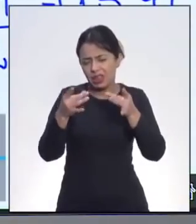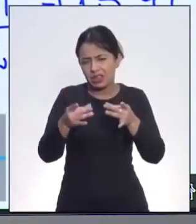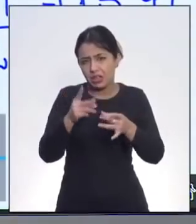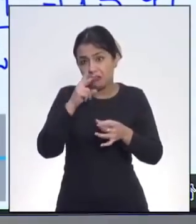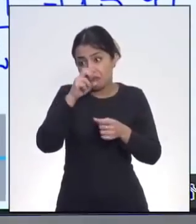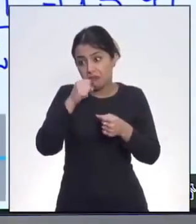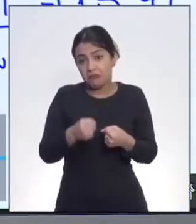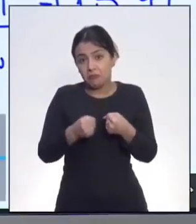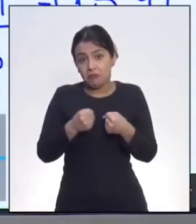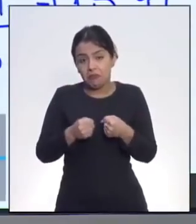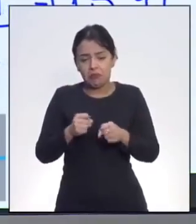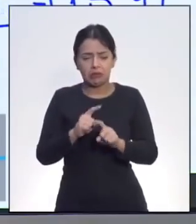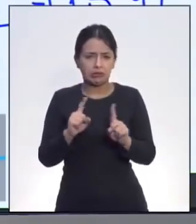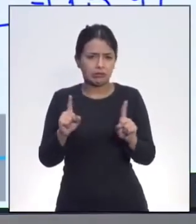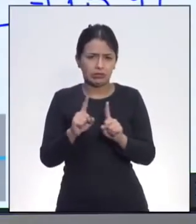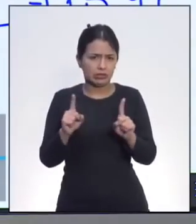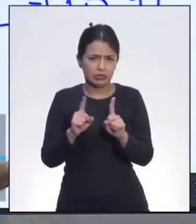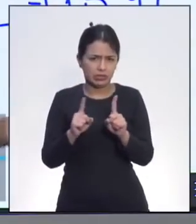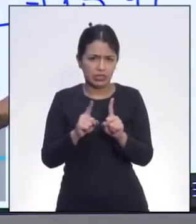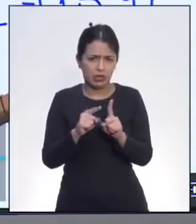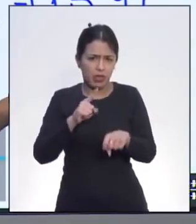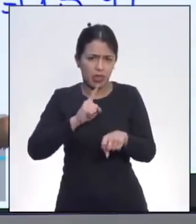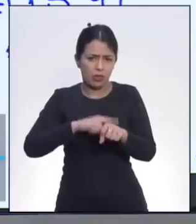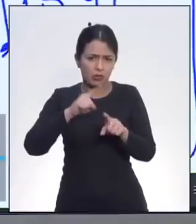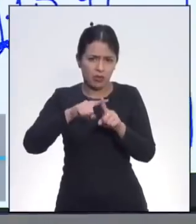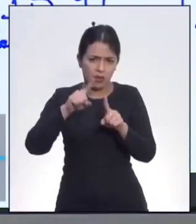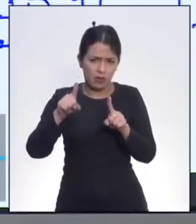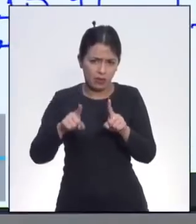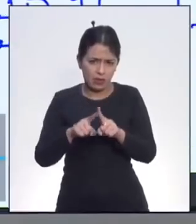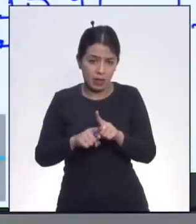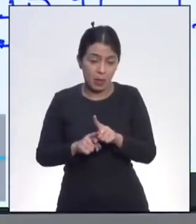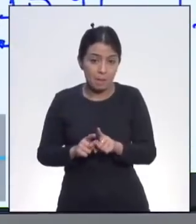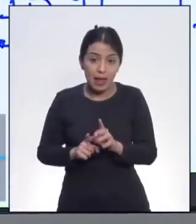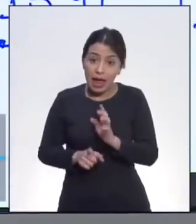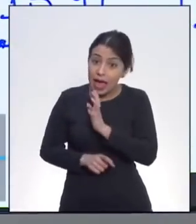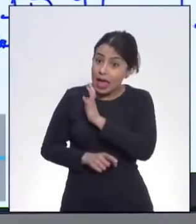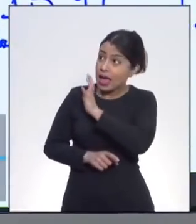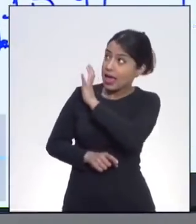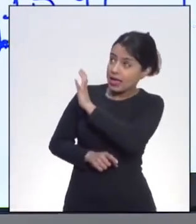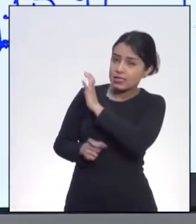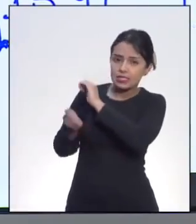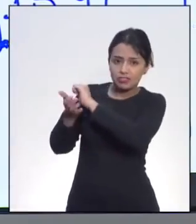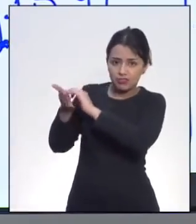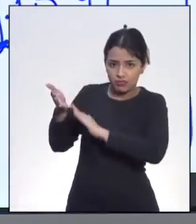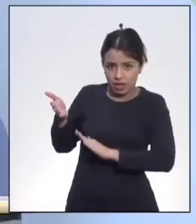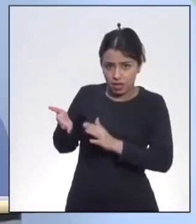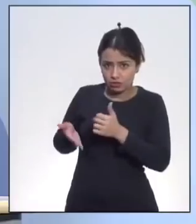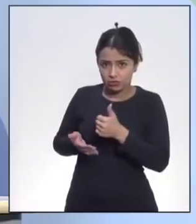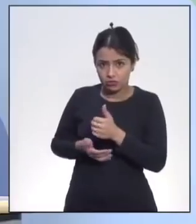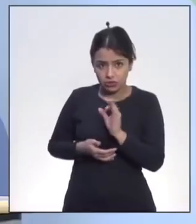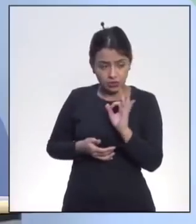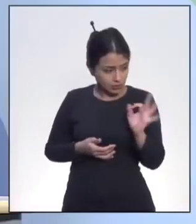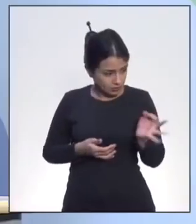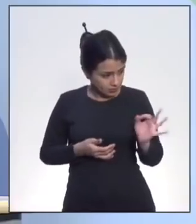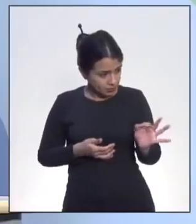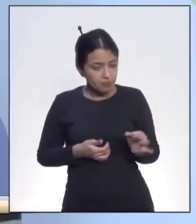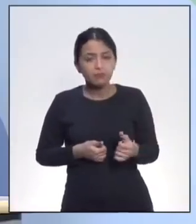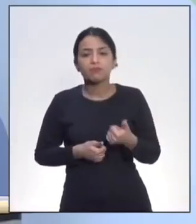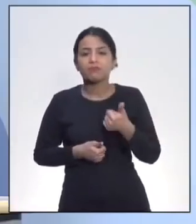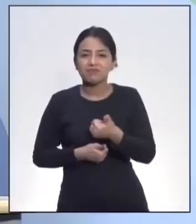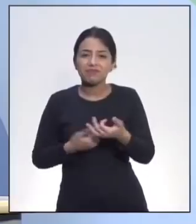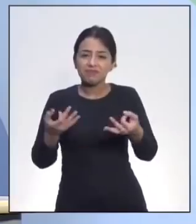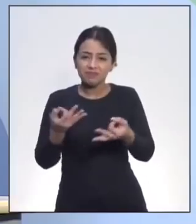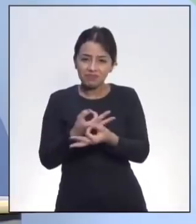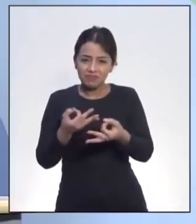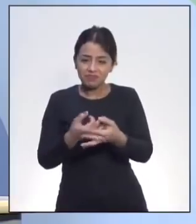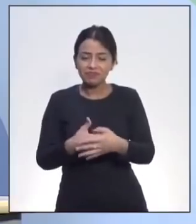assim, crucial na hora do arredondamento, pelo menos para essa situação, problema. É isso, Alessandra? Isso,